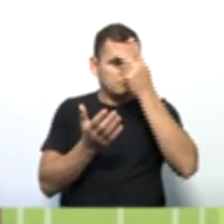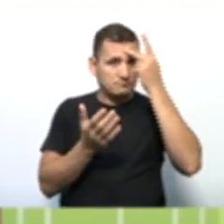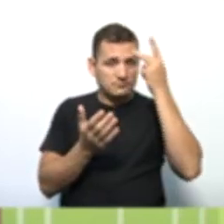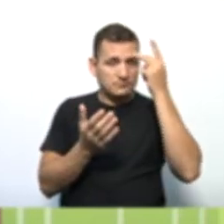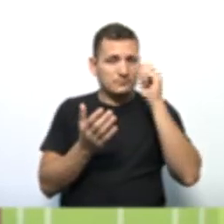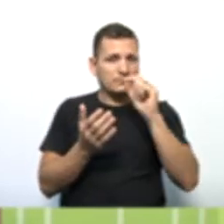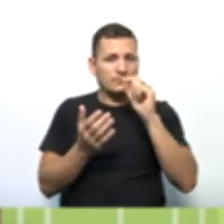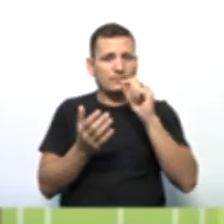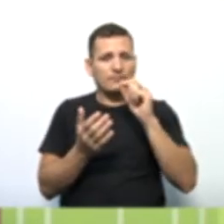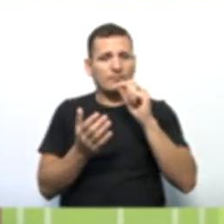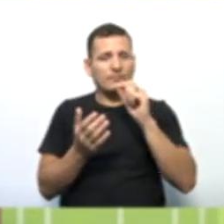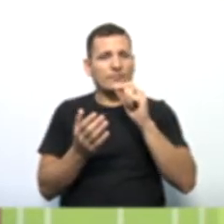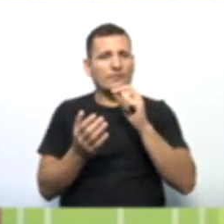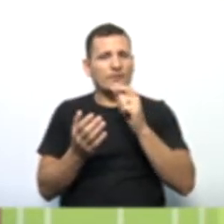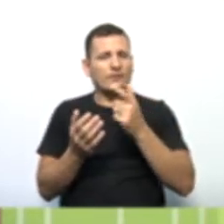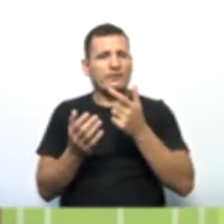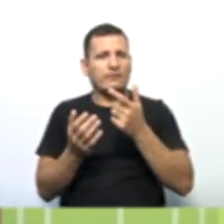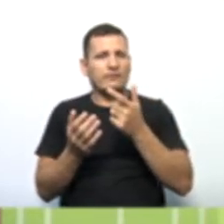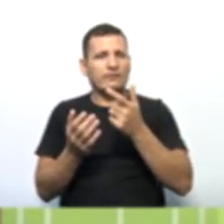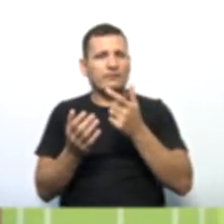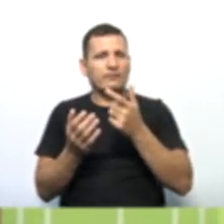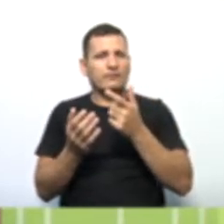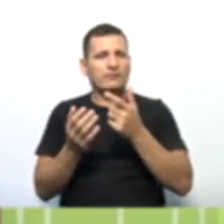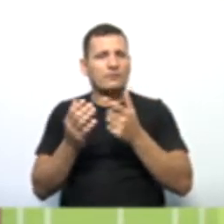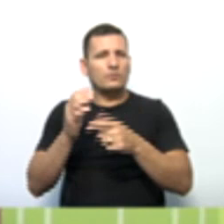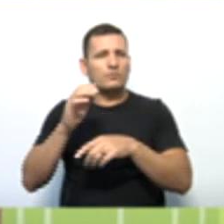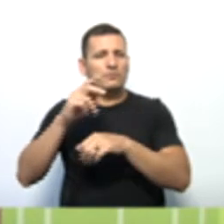vezes precisa cometer injustiças.